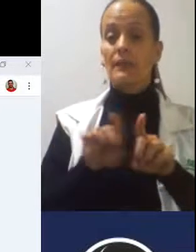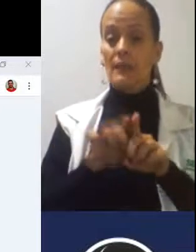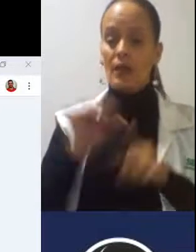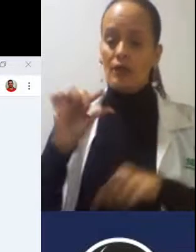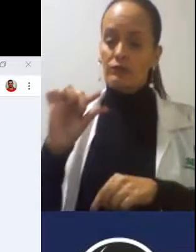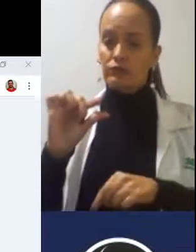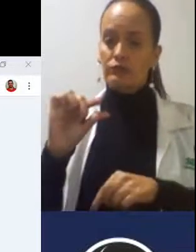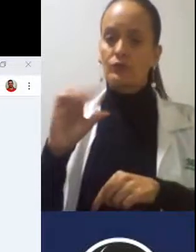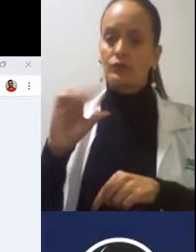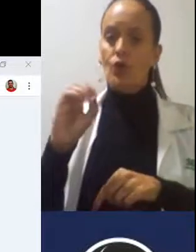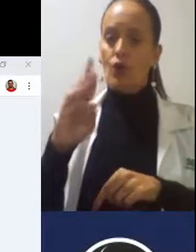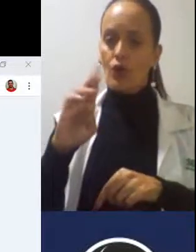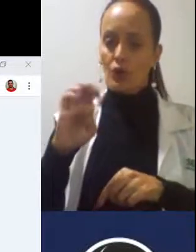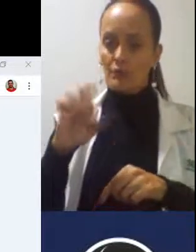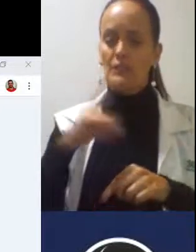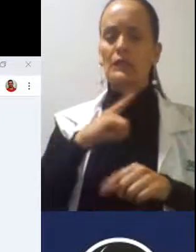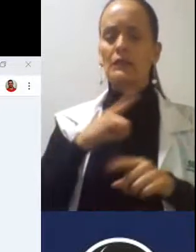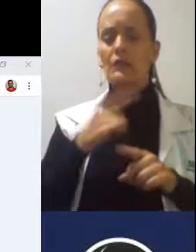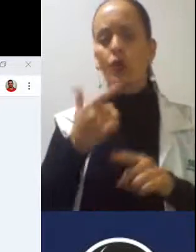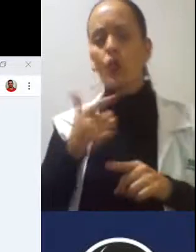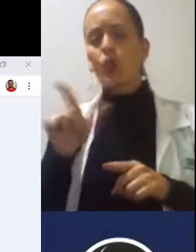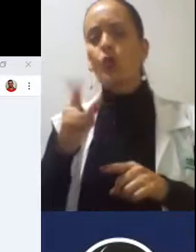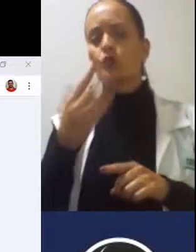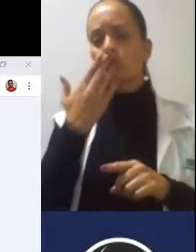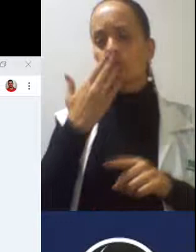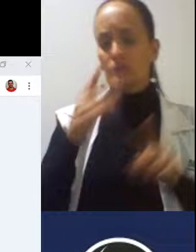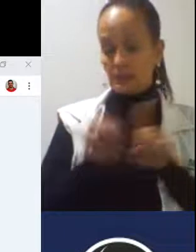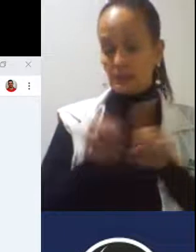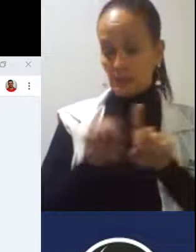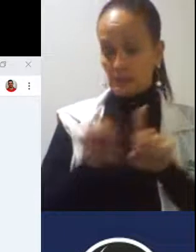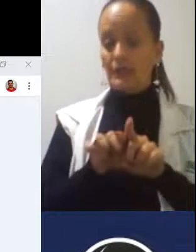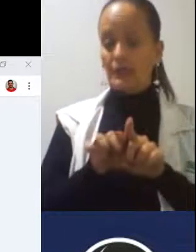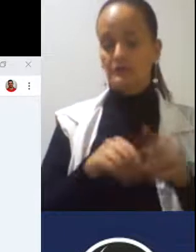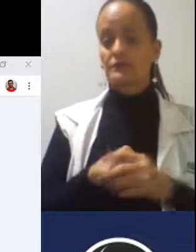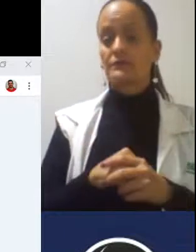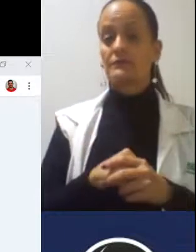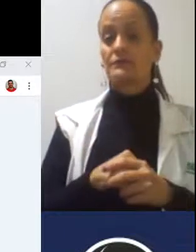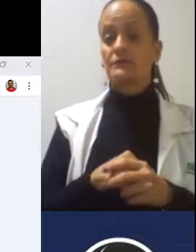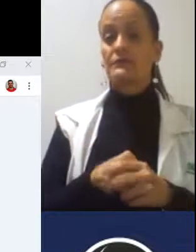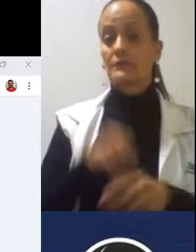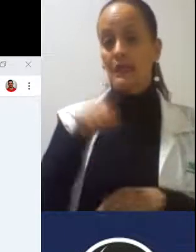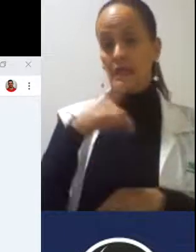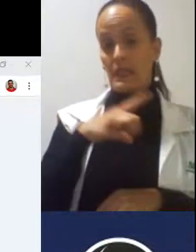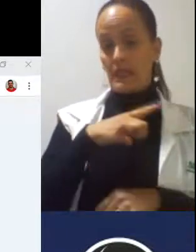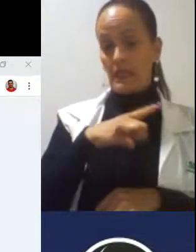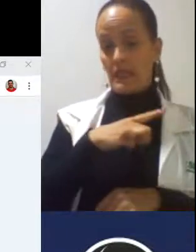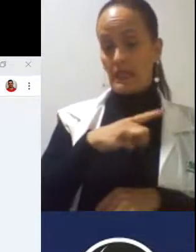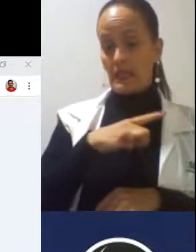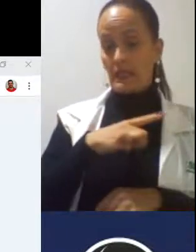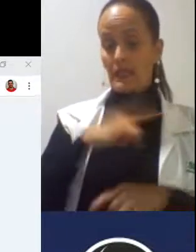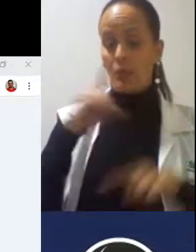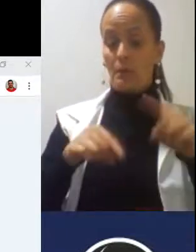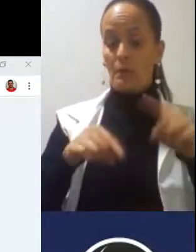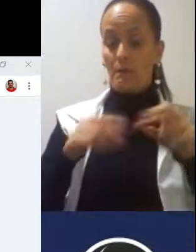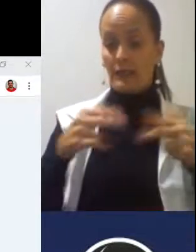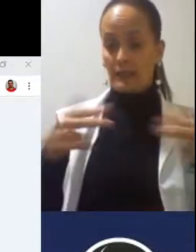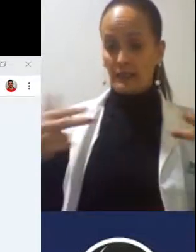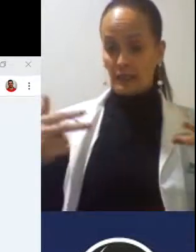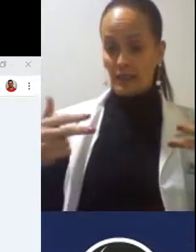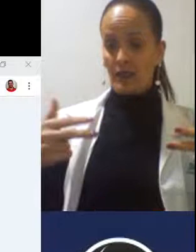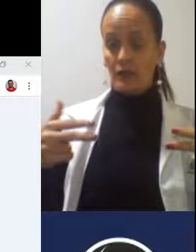fala um outro material e outra bitola de cabo, certo? Então, isso aqui ó, é o material